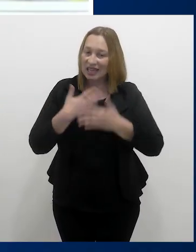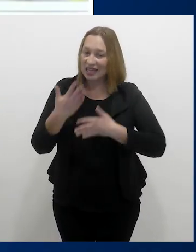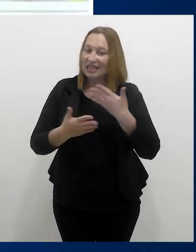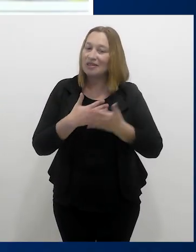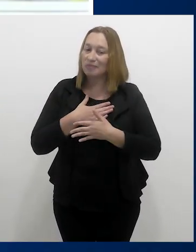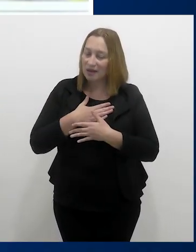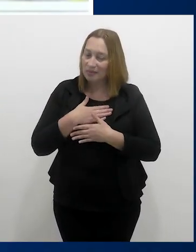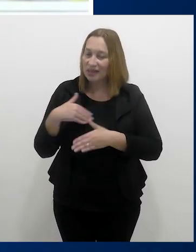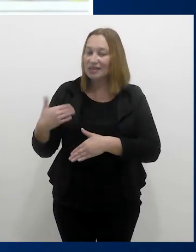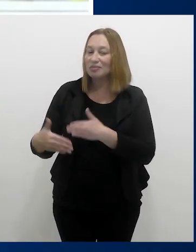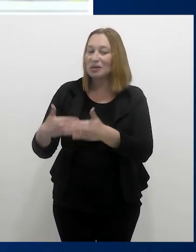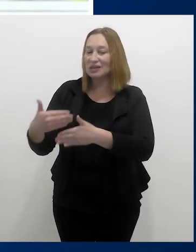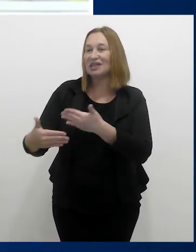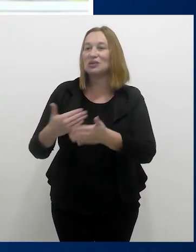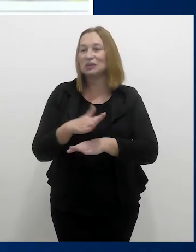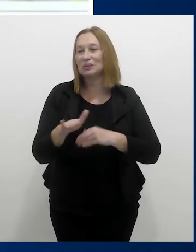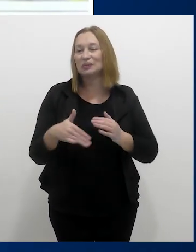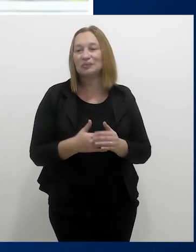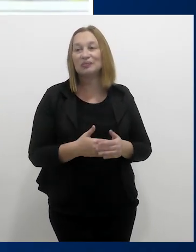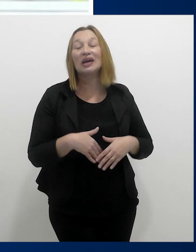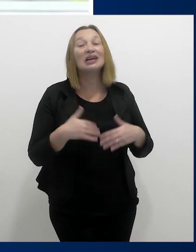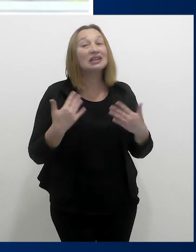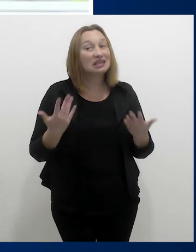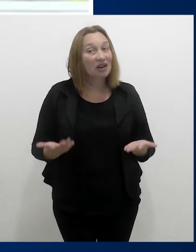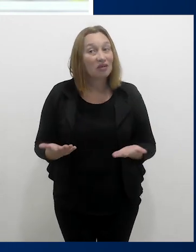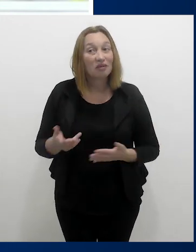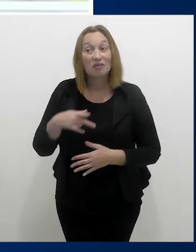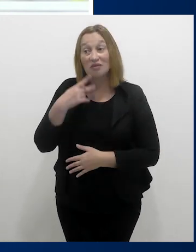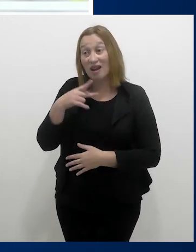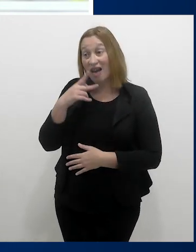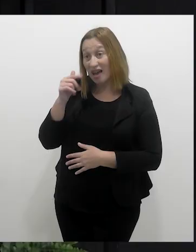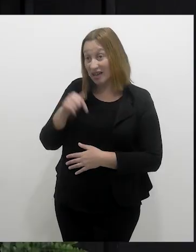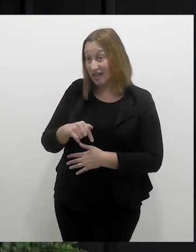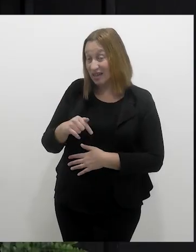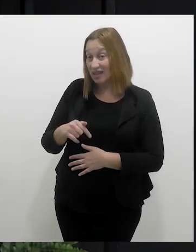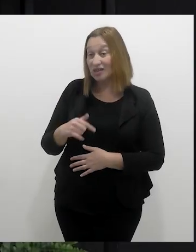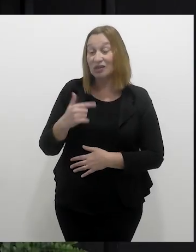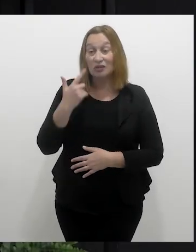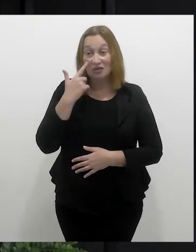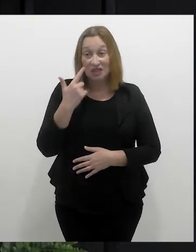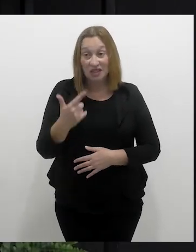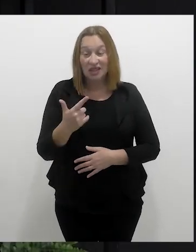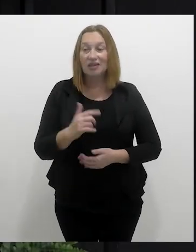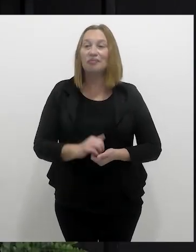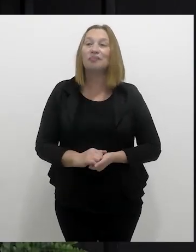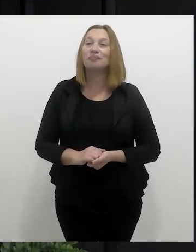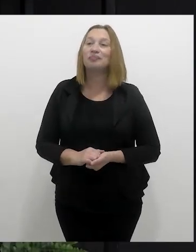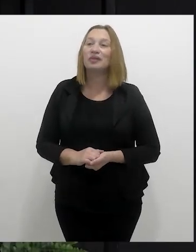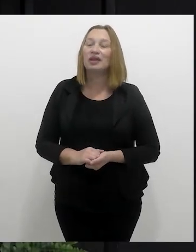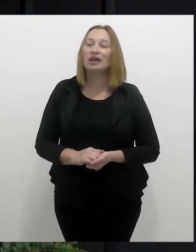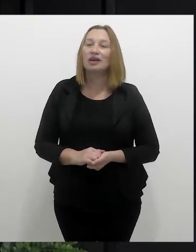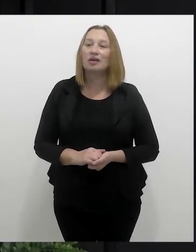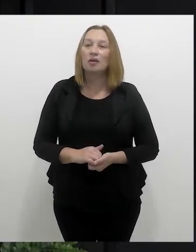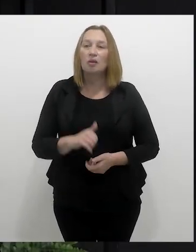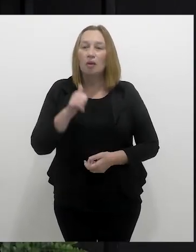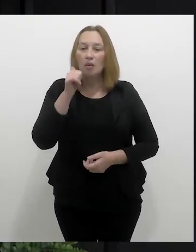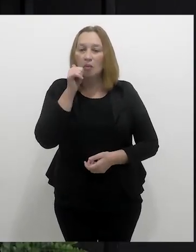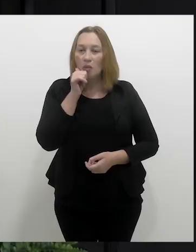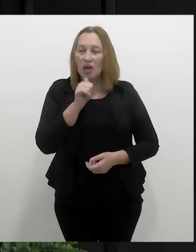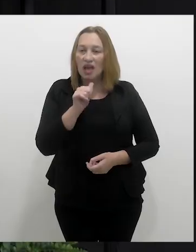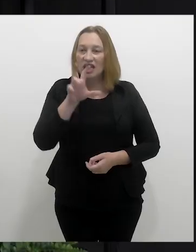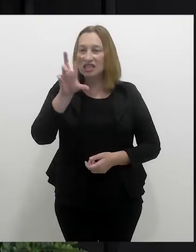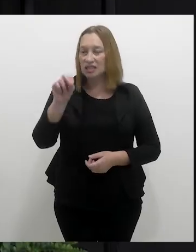tá sendo uma alegria para mim esse processo todo. Então, vamos falar aqui, eu estou aqui pegando a